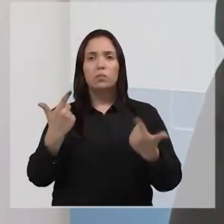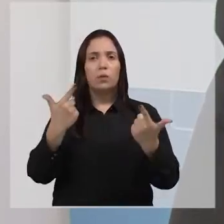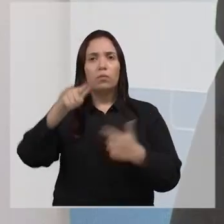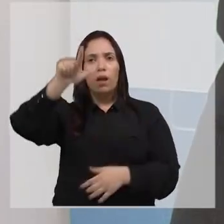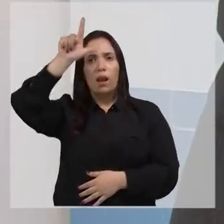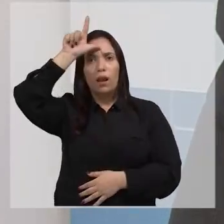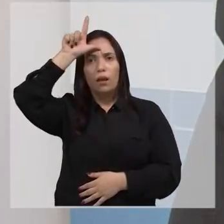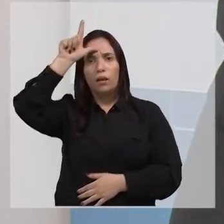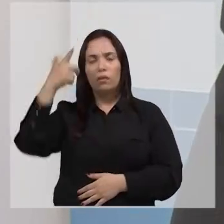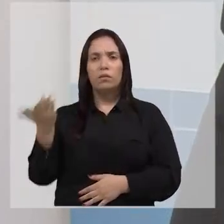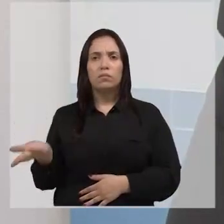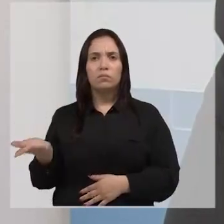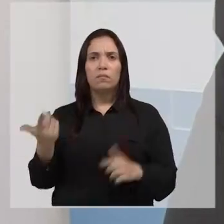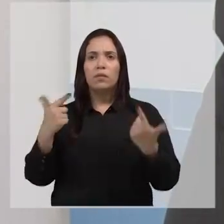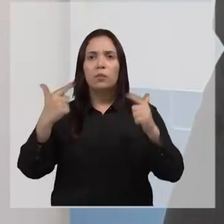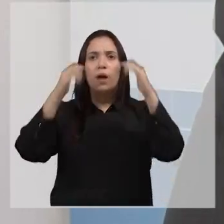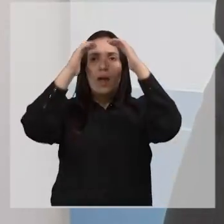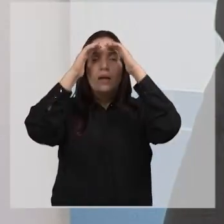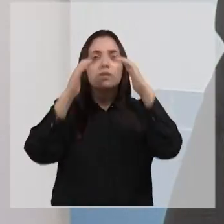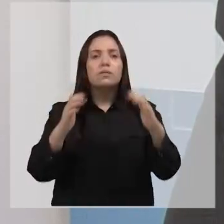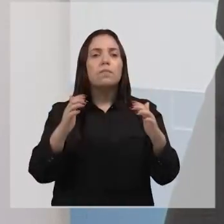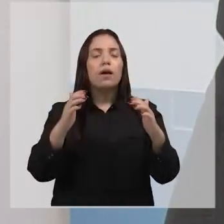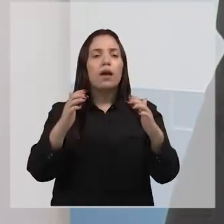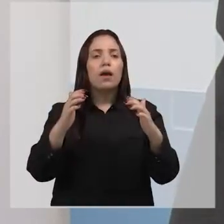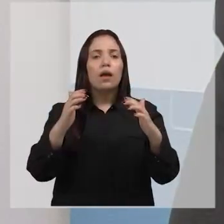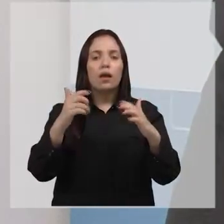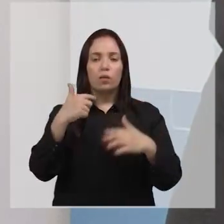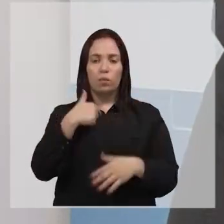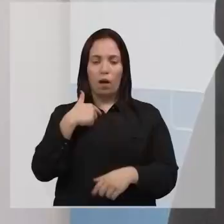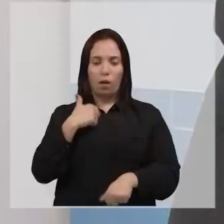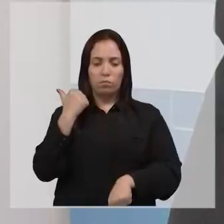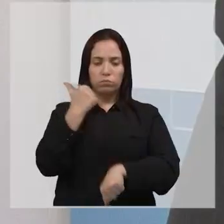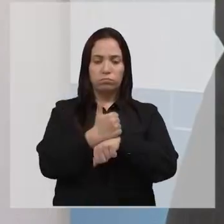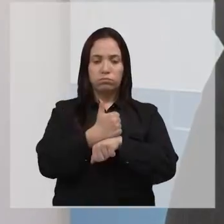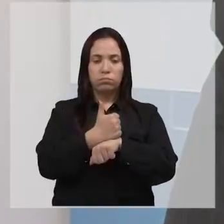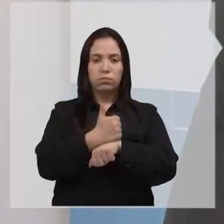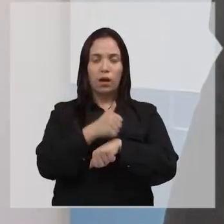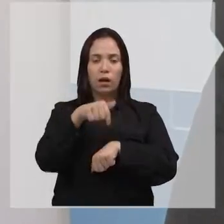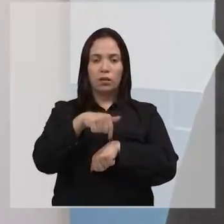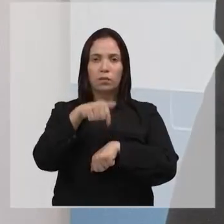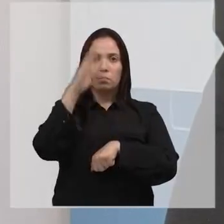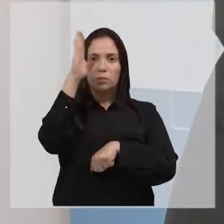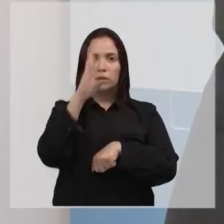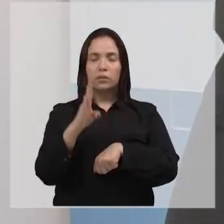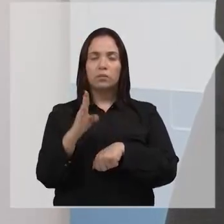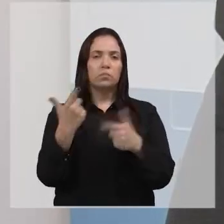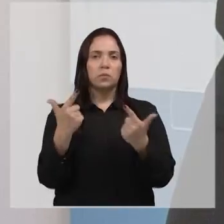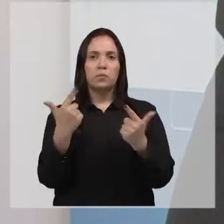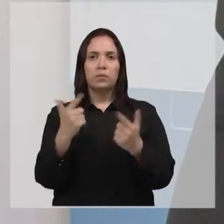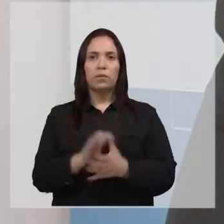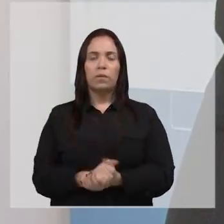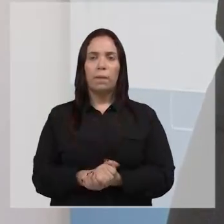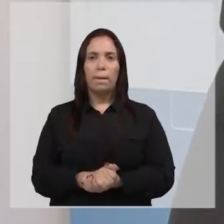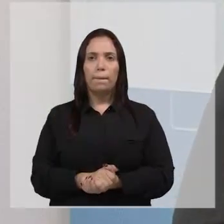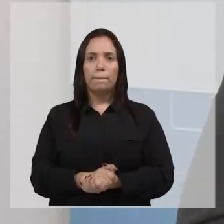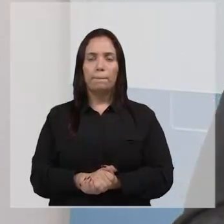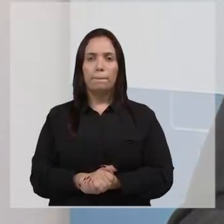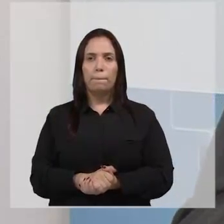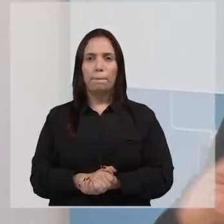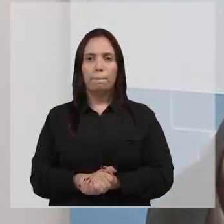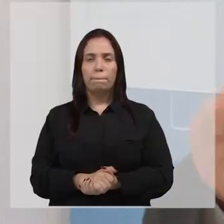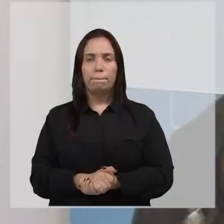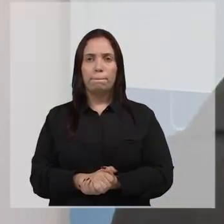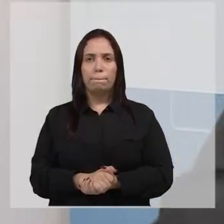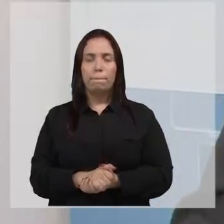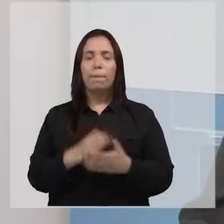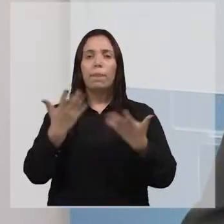e respeito aos cargos que ela exerce, é a senadora da República. Ela deveria brigar para que não